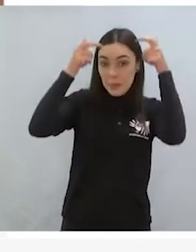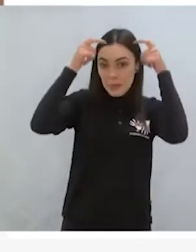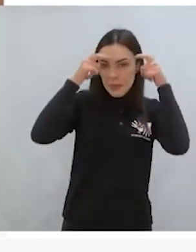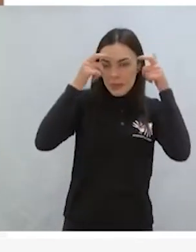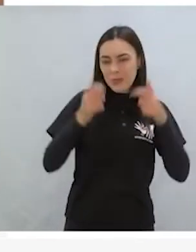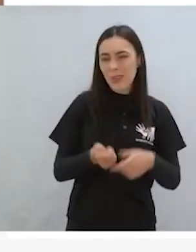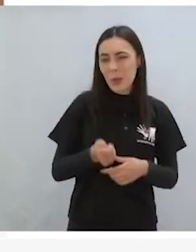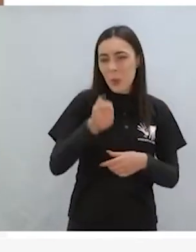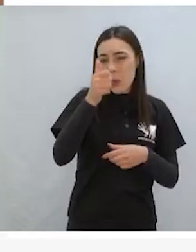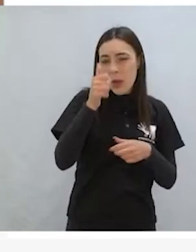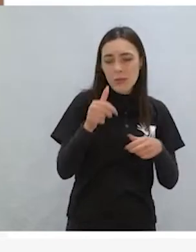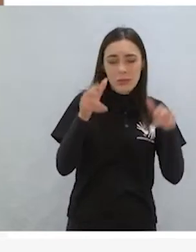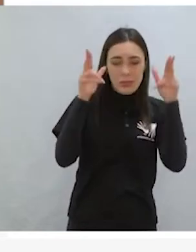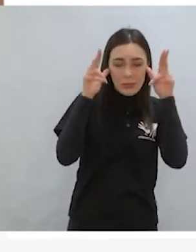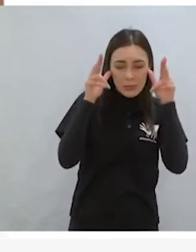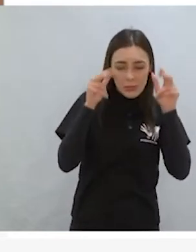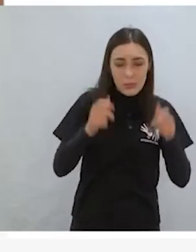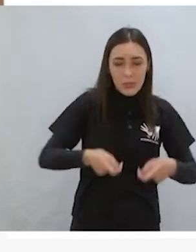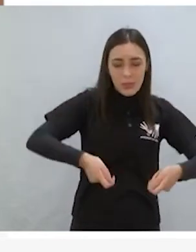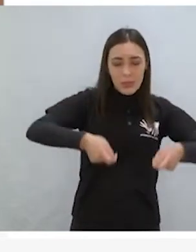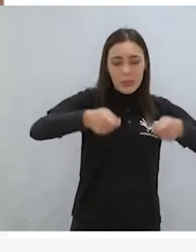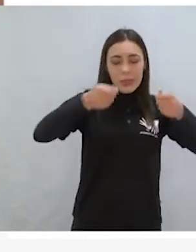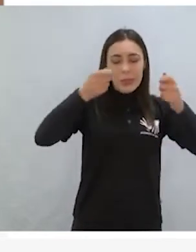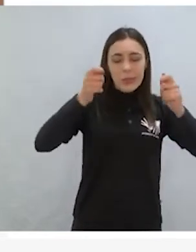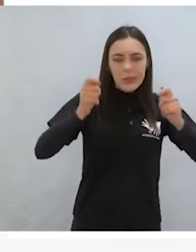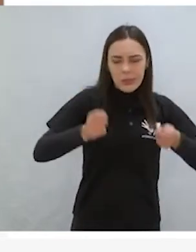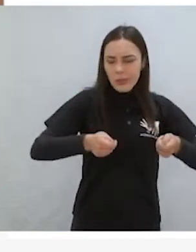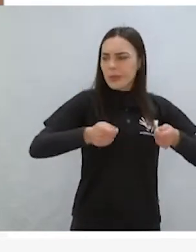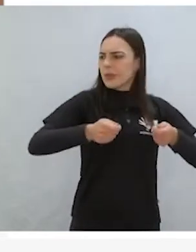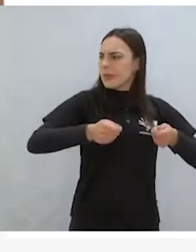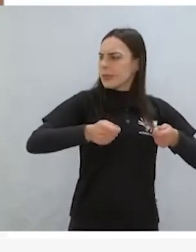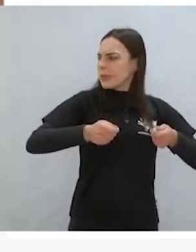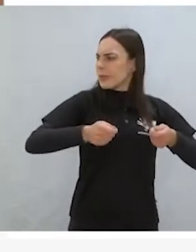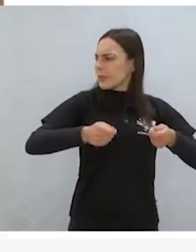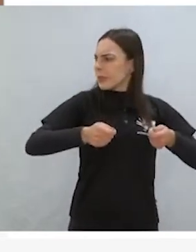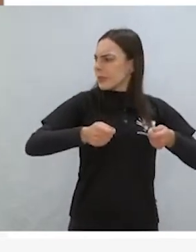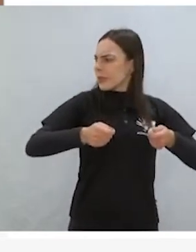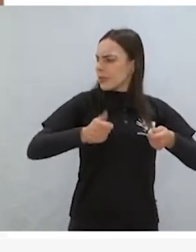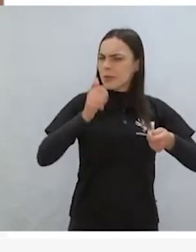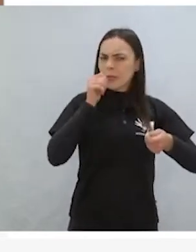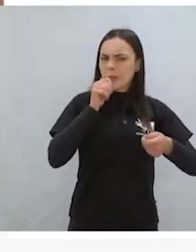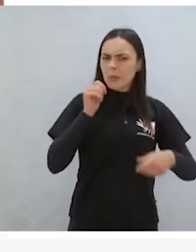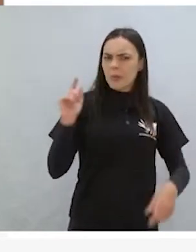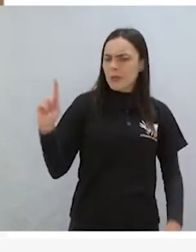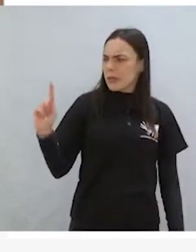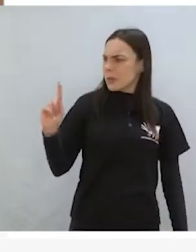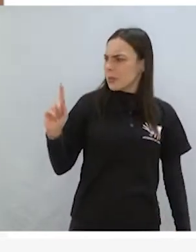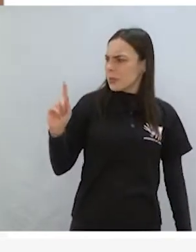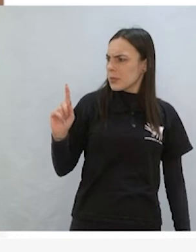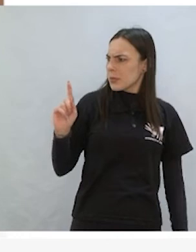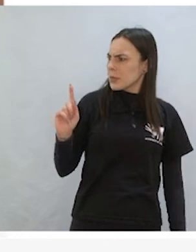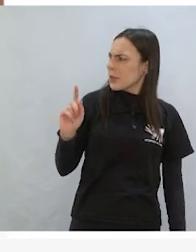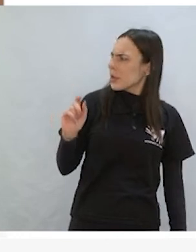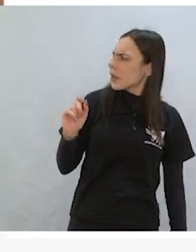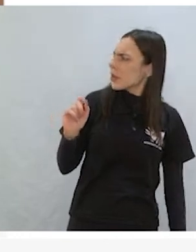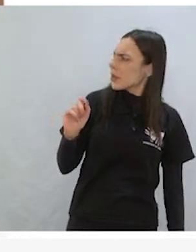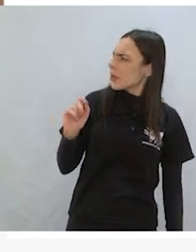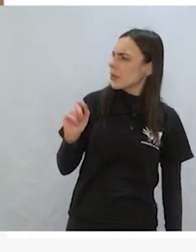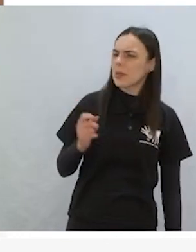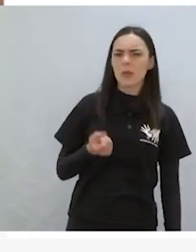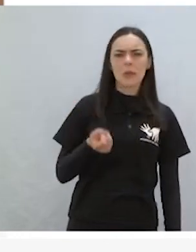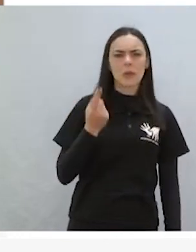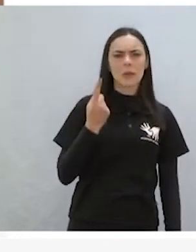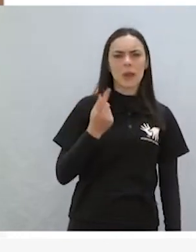entrando em sua carruagem para ir embora, quando olhou para trás e viu que uma rapariga descia pela